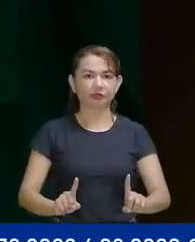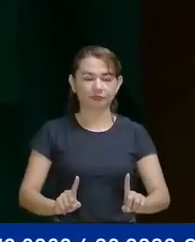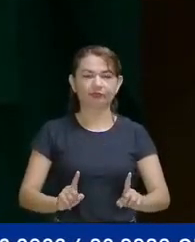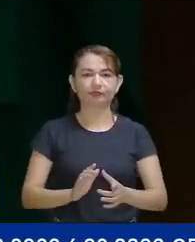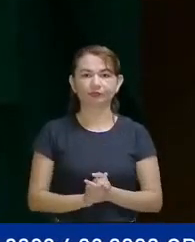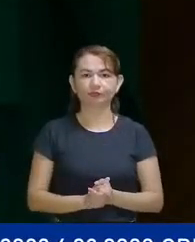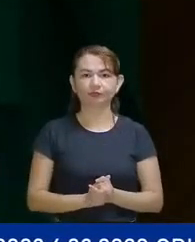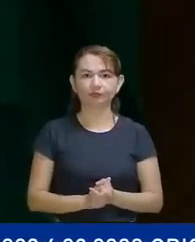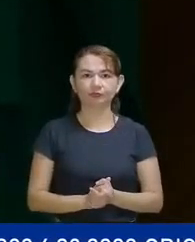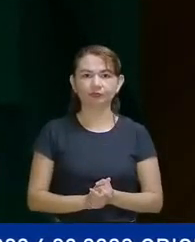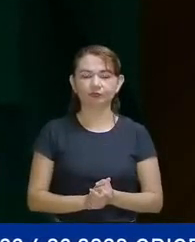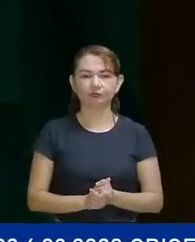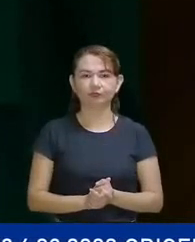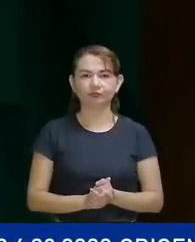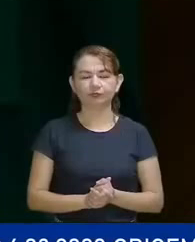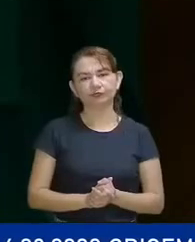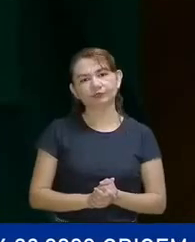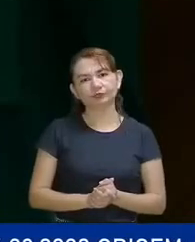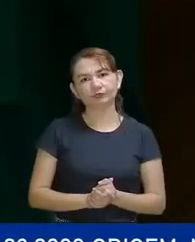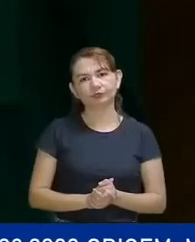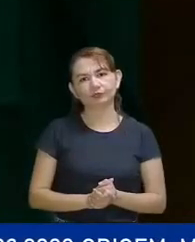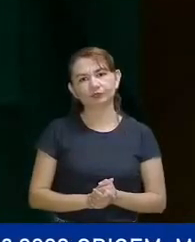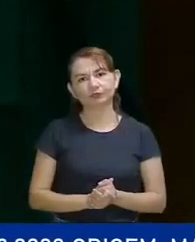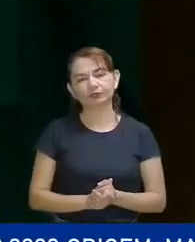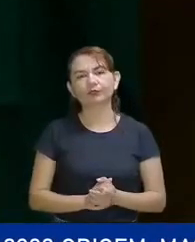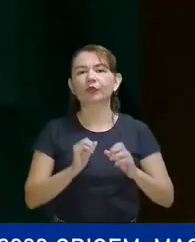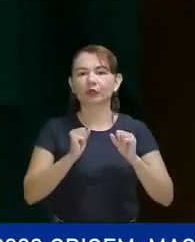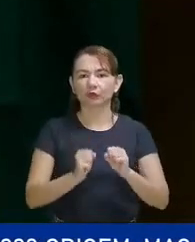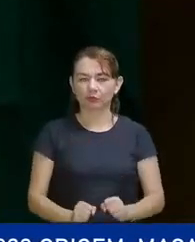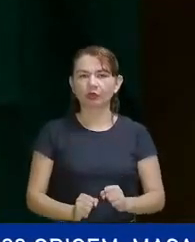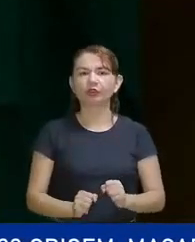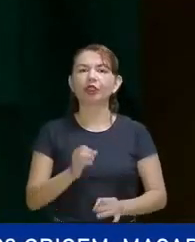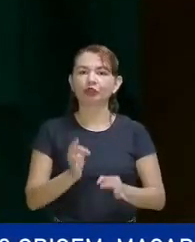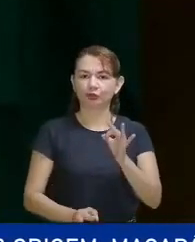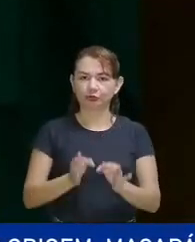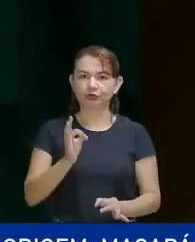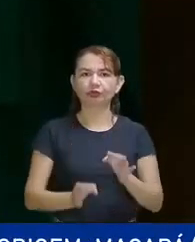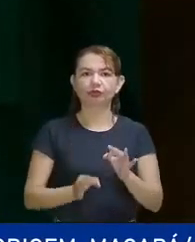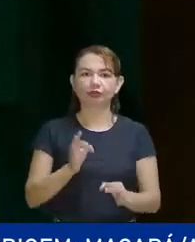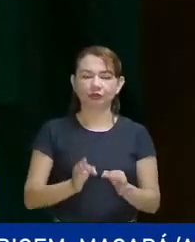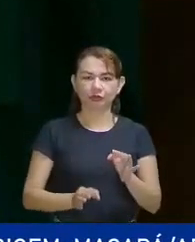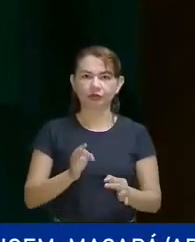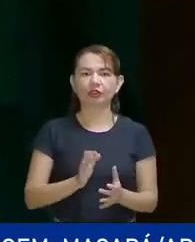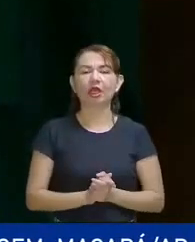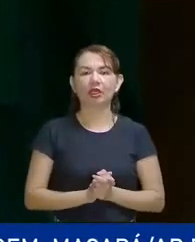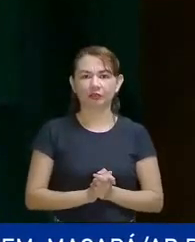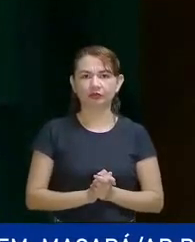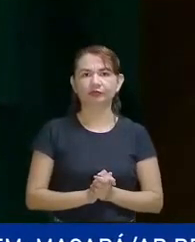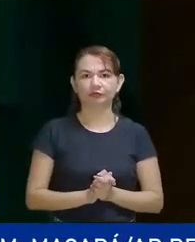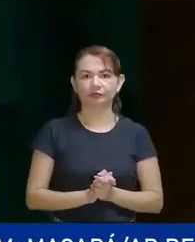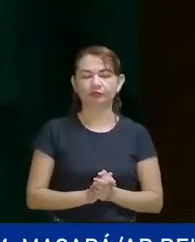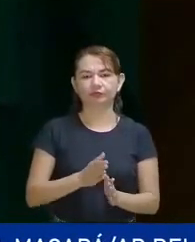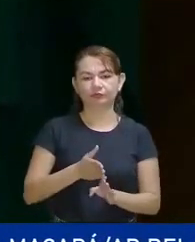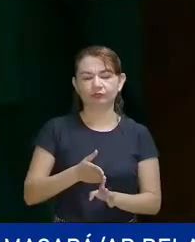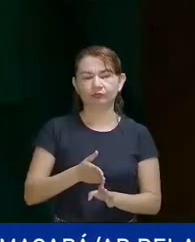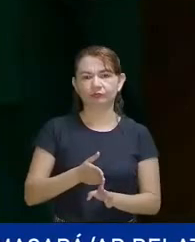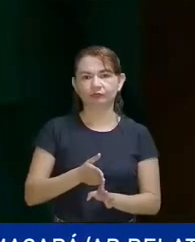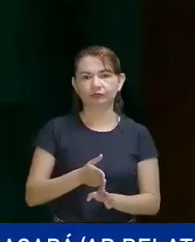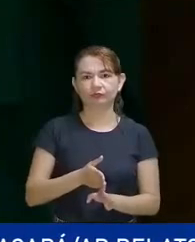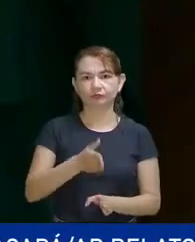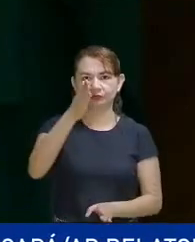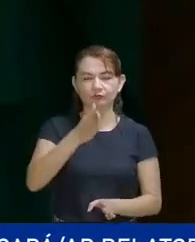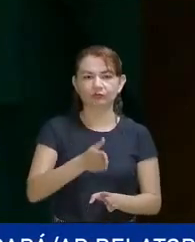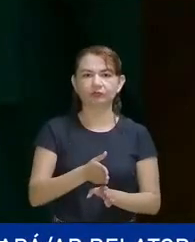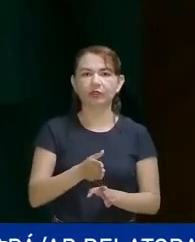a partir da perspectiva de que o Poder Judiciário é um poder extremamente verticalizado e que